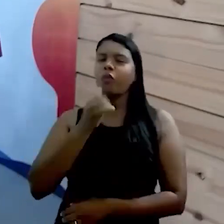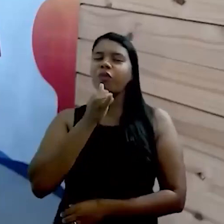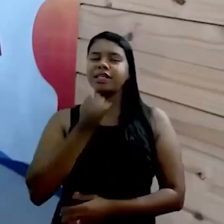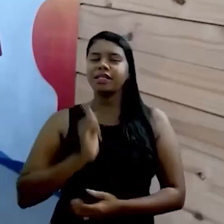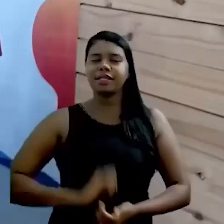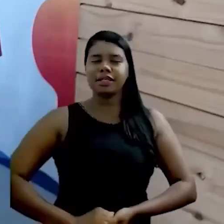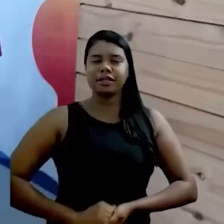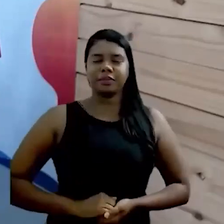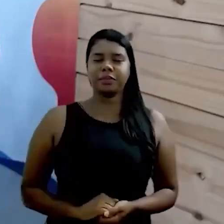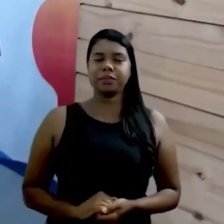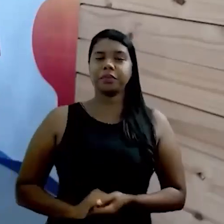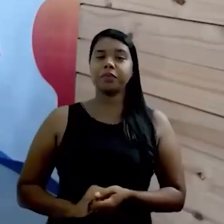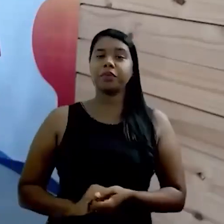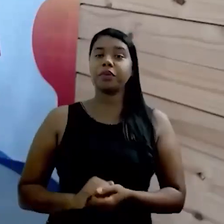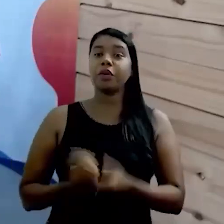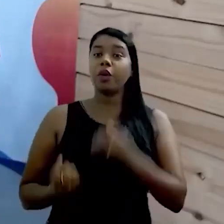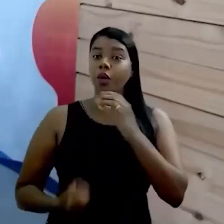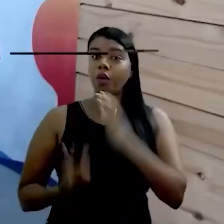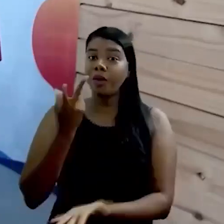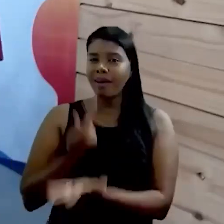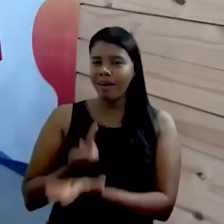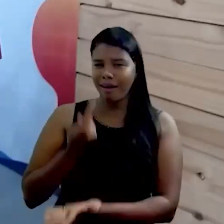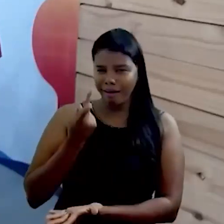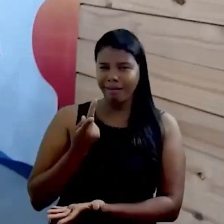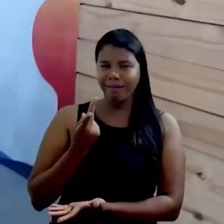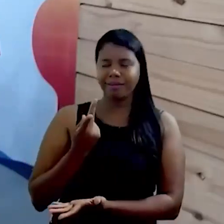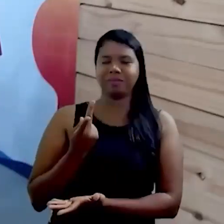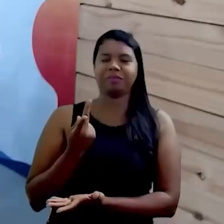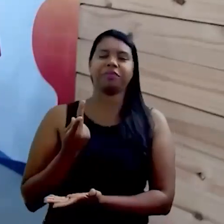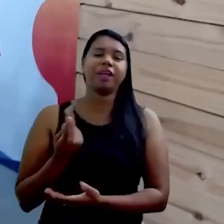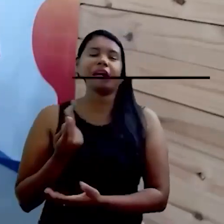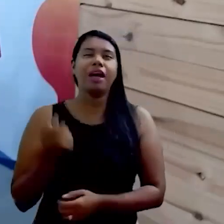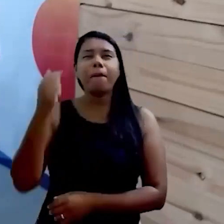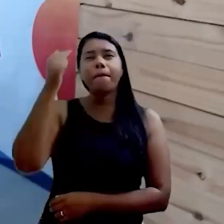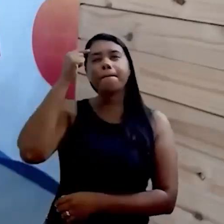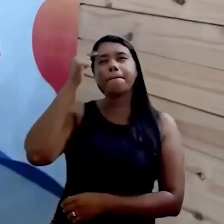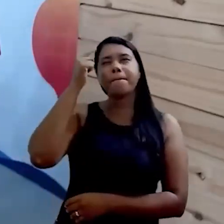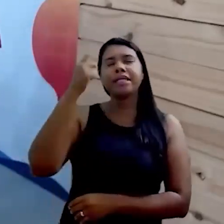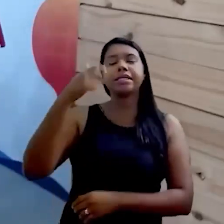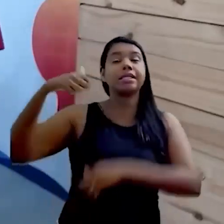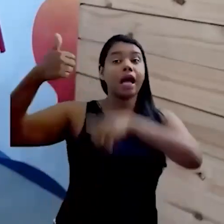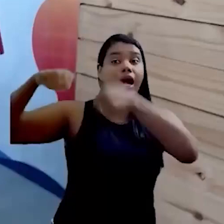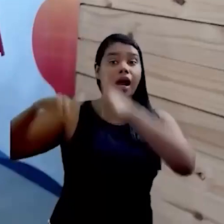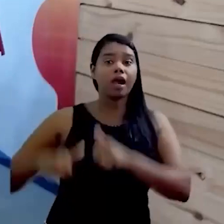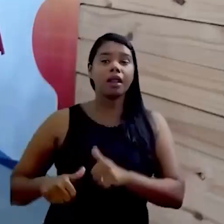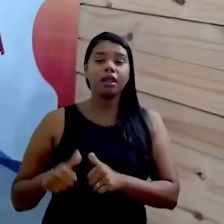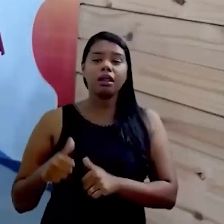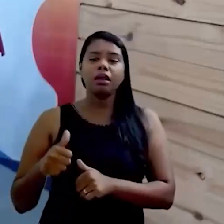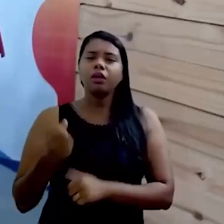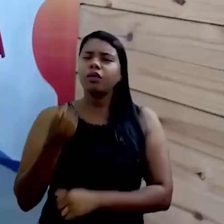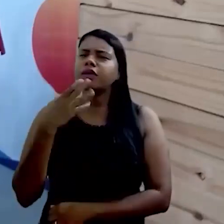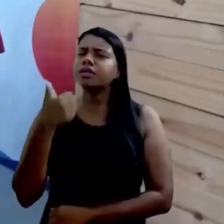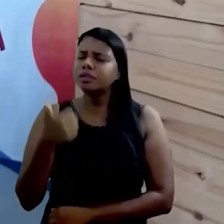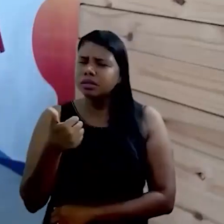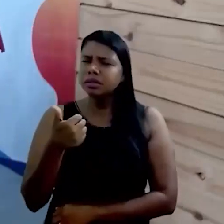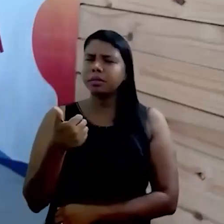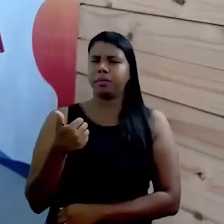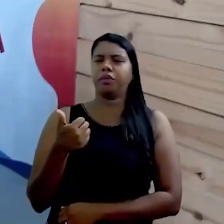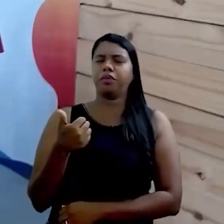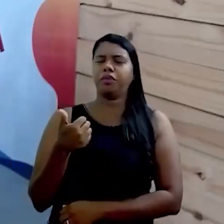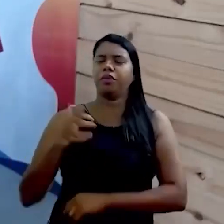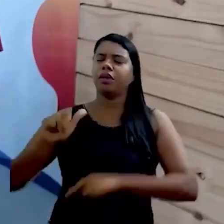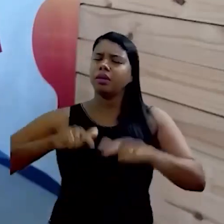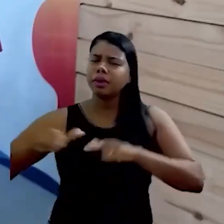o que acontece? A gente coloca essa empresa, vamos pensar o que é que eu faço de bom enquanto empresa, o que é que eu